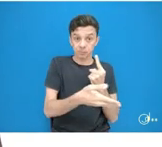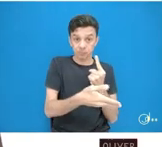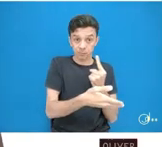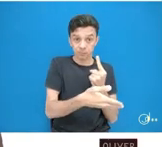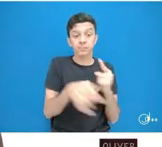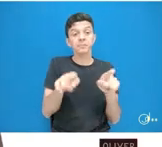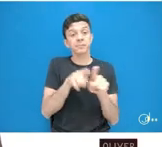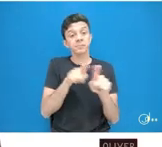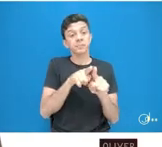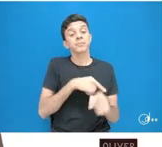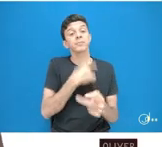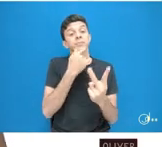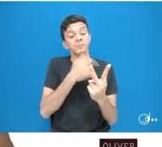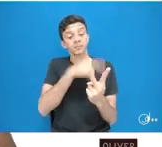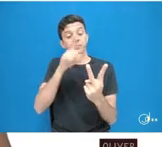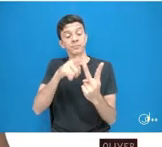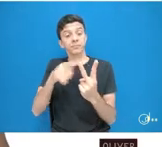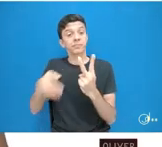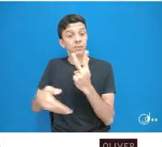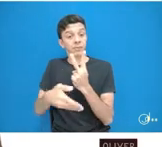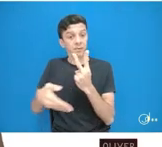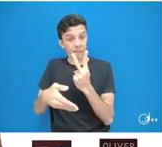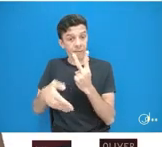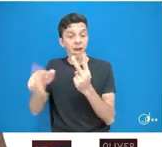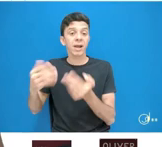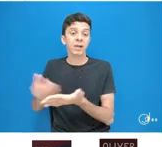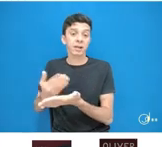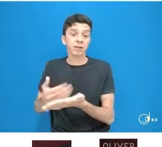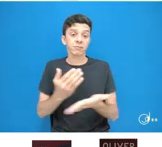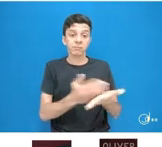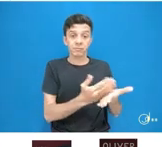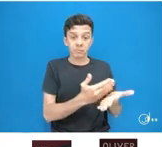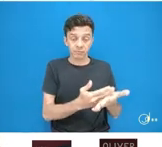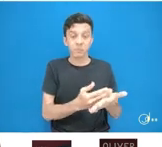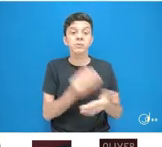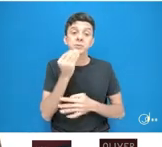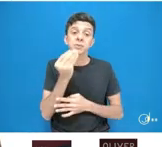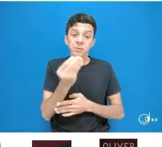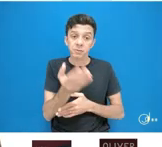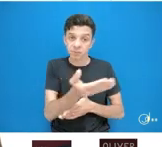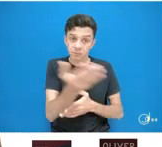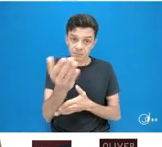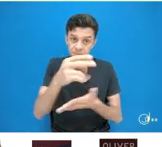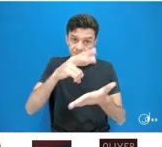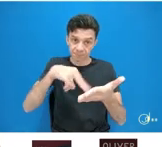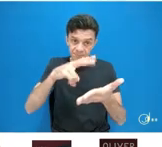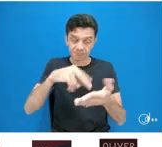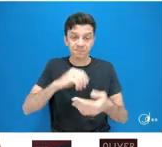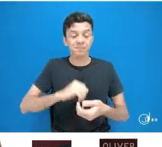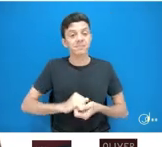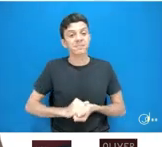Surdos, 1990, do autor Oliver Sacks, e As Imagens do Outro sobre a Cultura Surda,